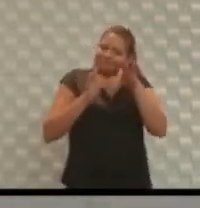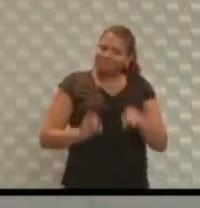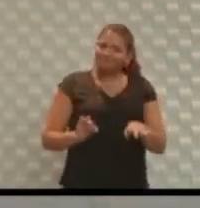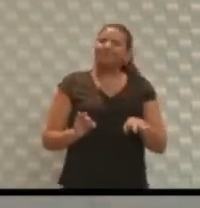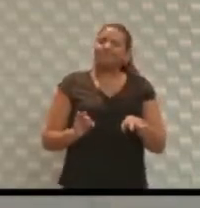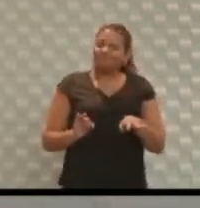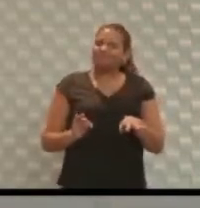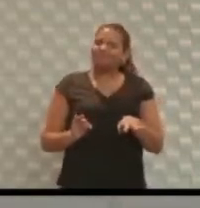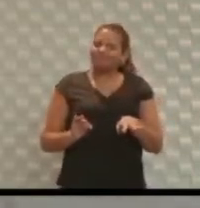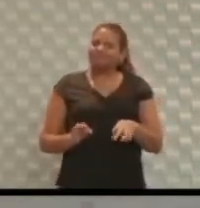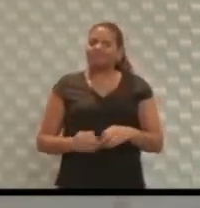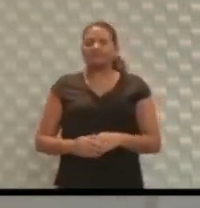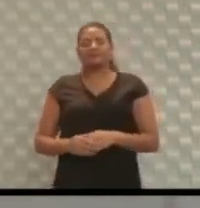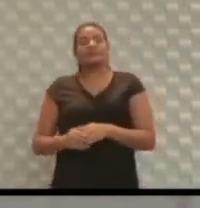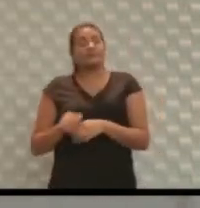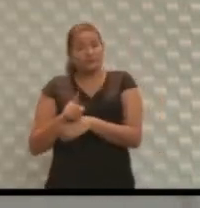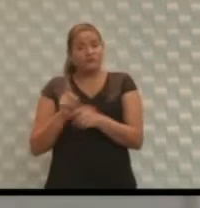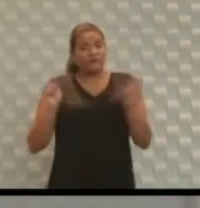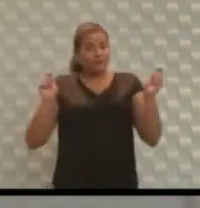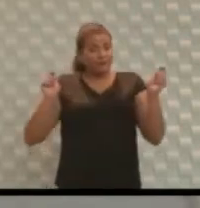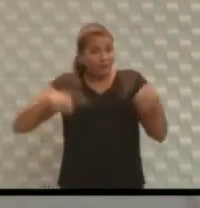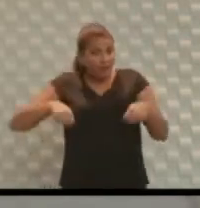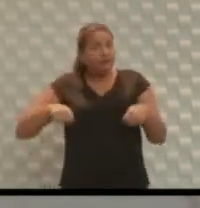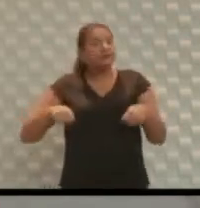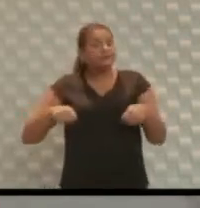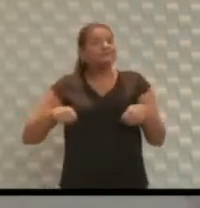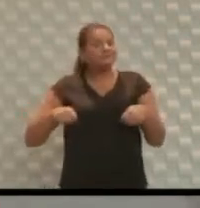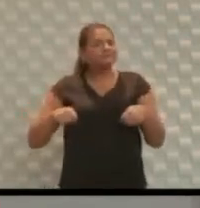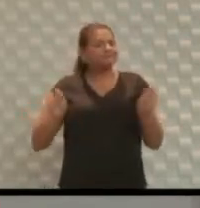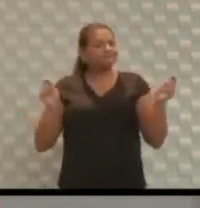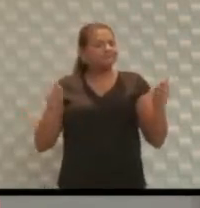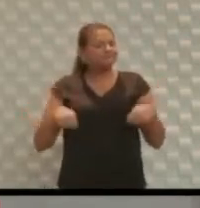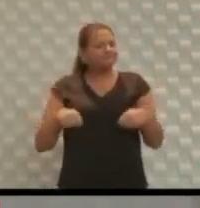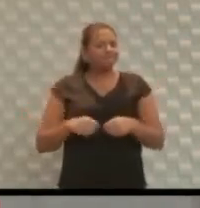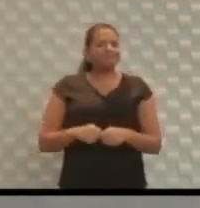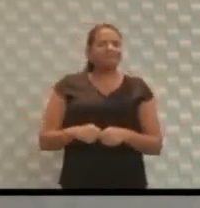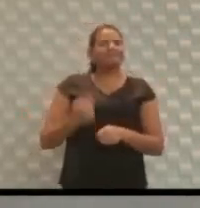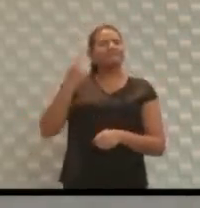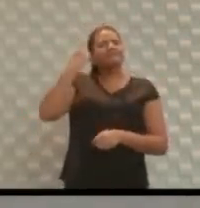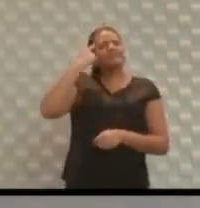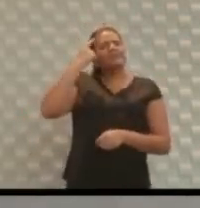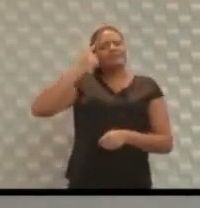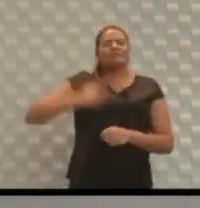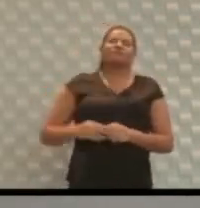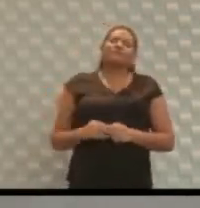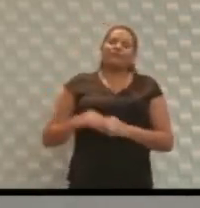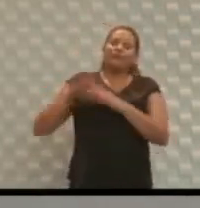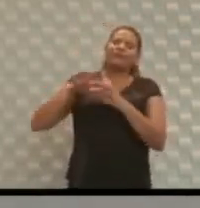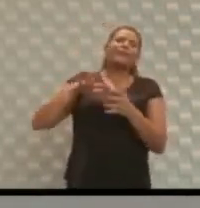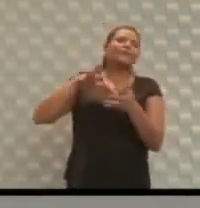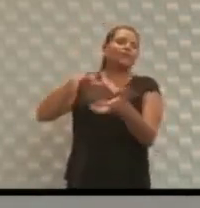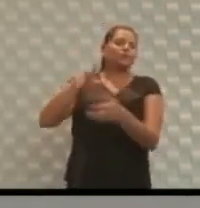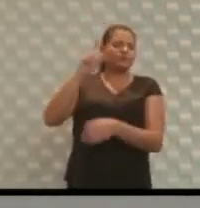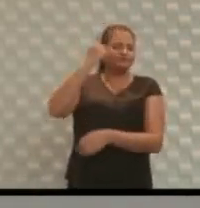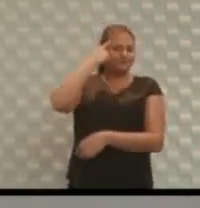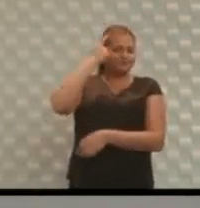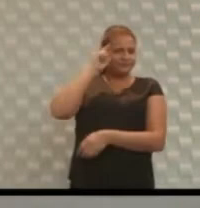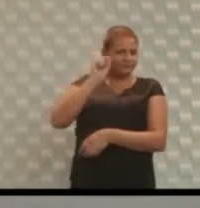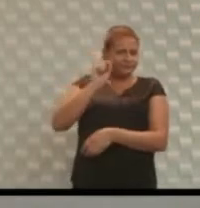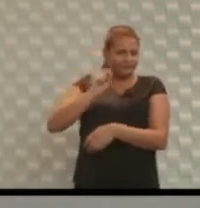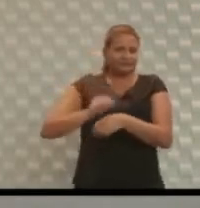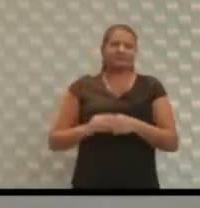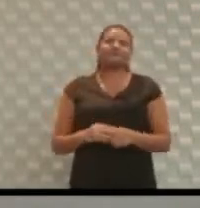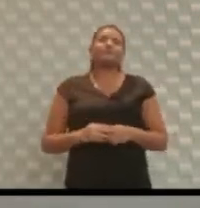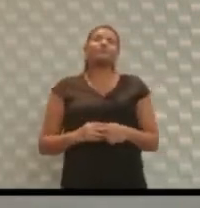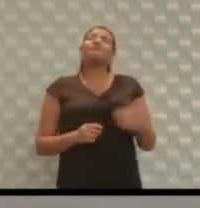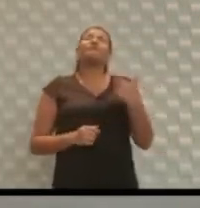de lutar contra o sistema do mundo, porque qual é o sistema do mundo? Eu quero ser feliz, eu tenho que ser